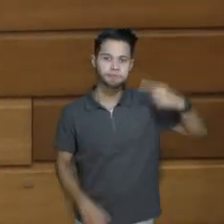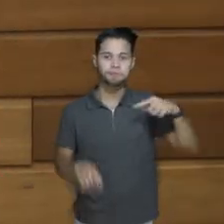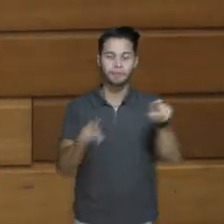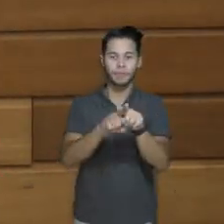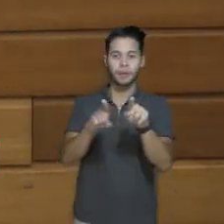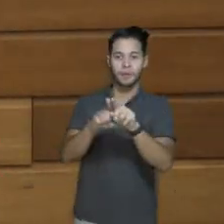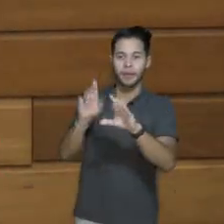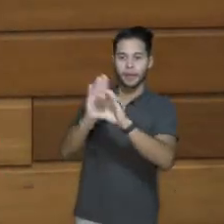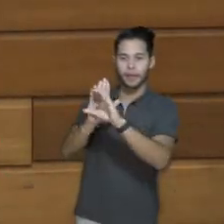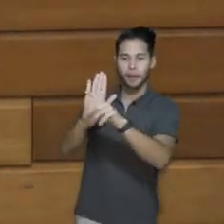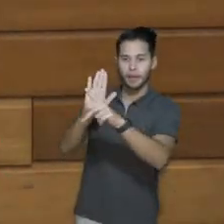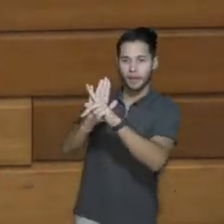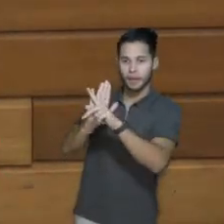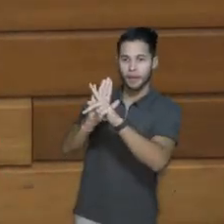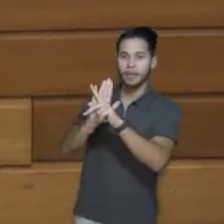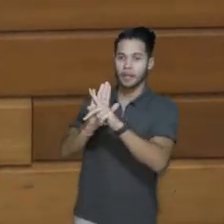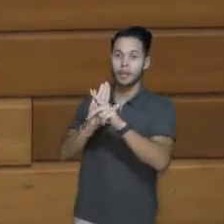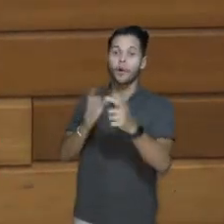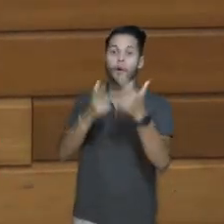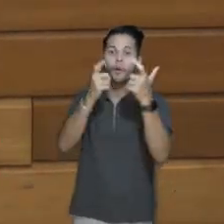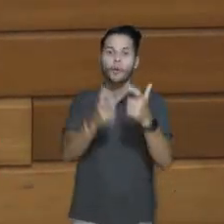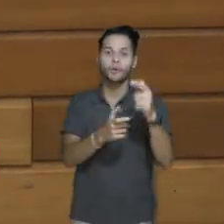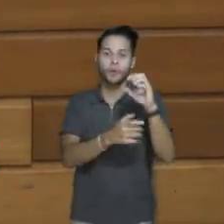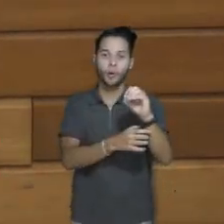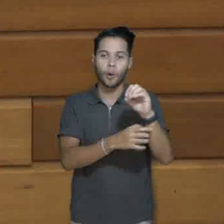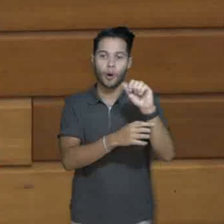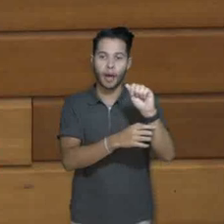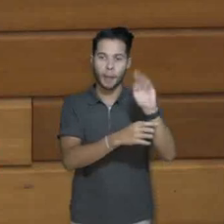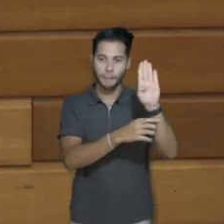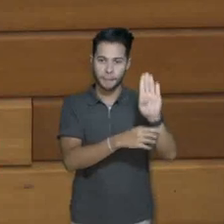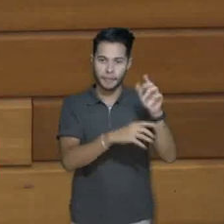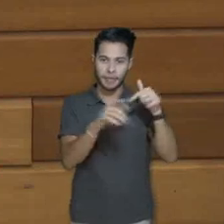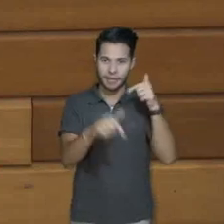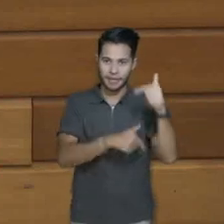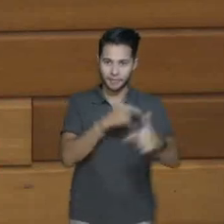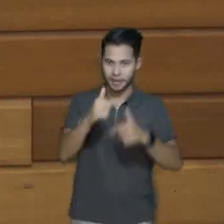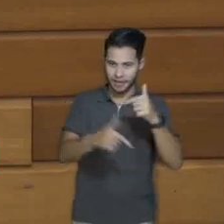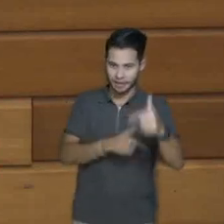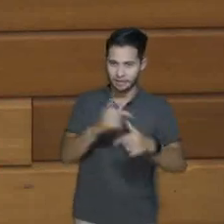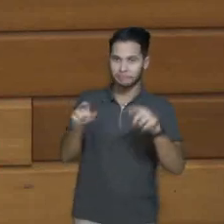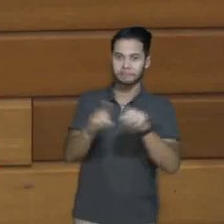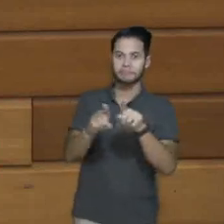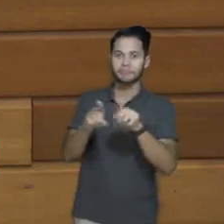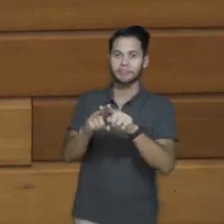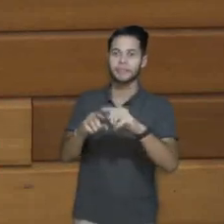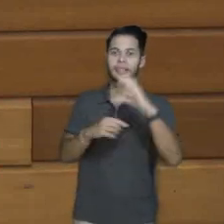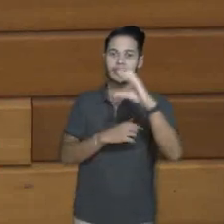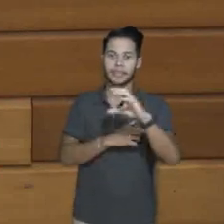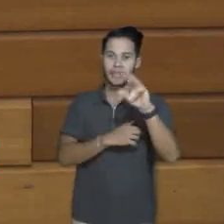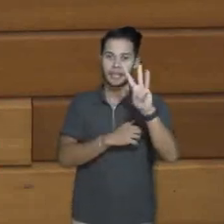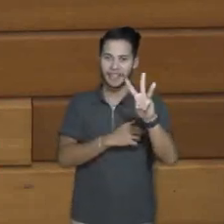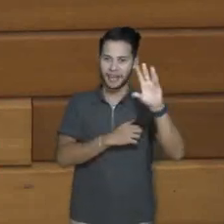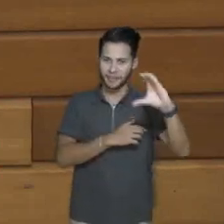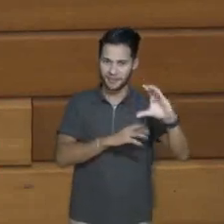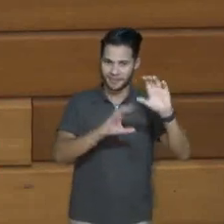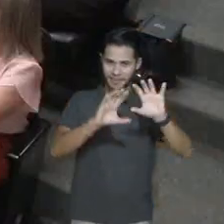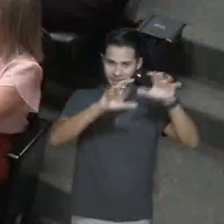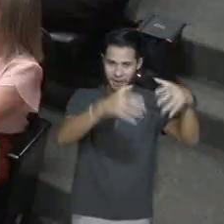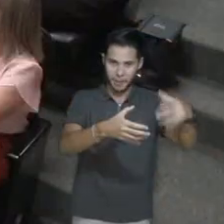OAB de Santa Catarina e tô aqui a convite do cwc né onde temos outras colegas aí